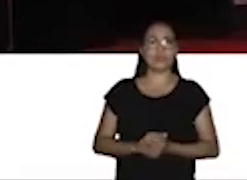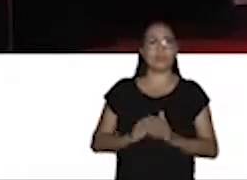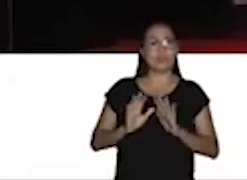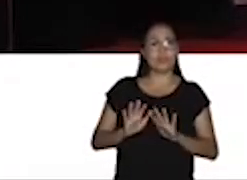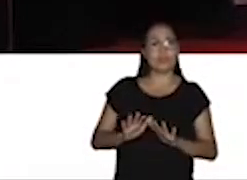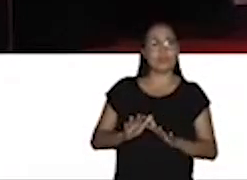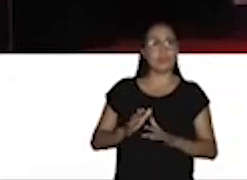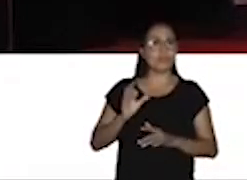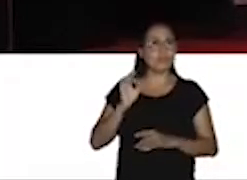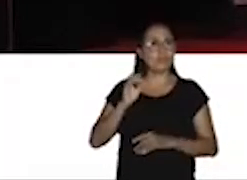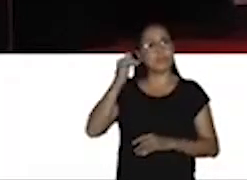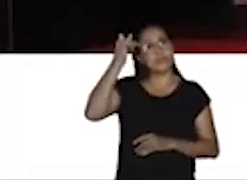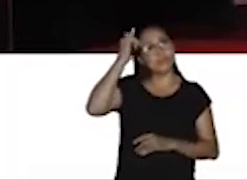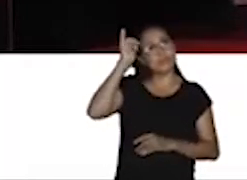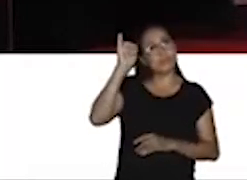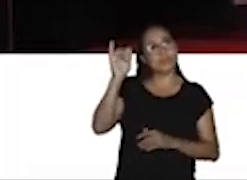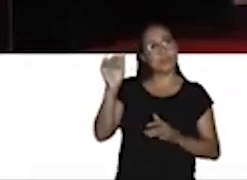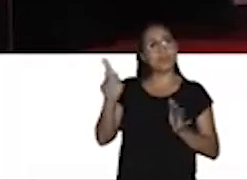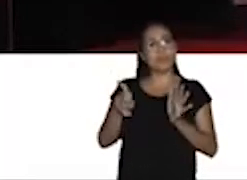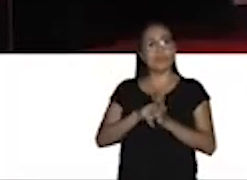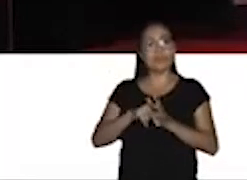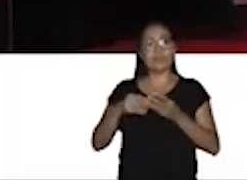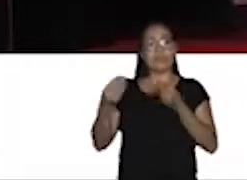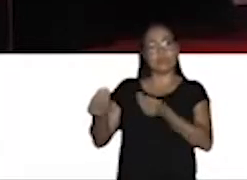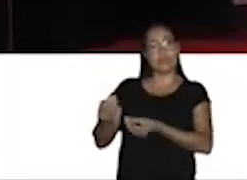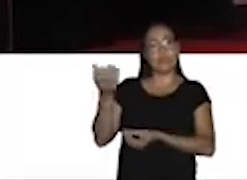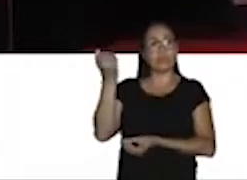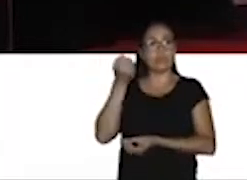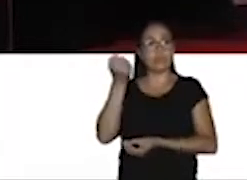crianças. Os jaguaré lavrador,